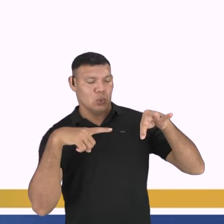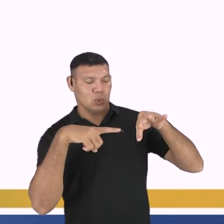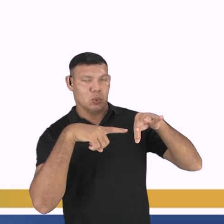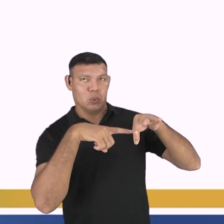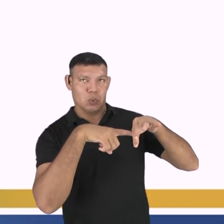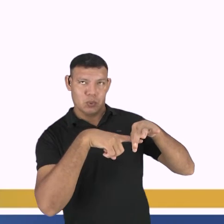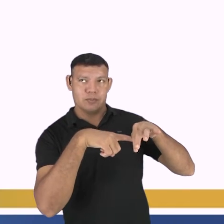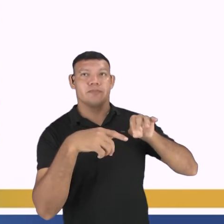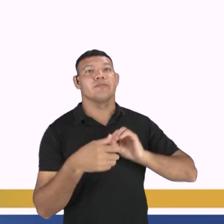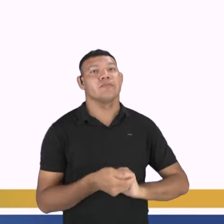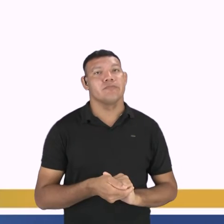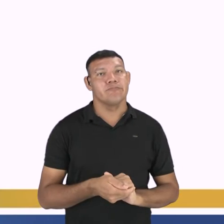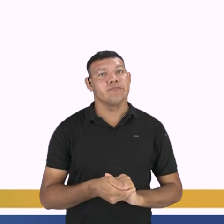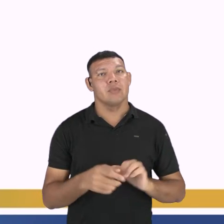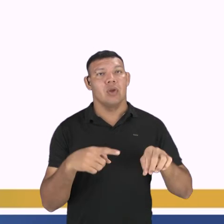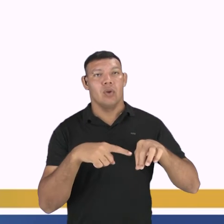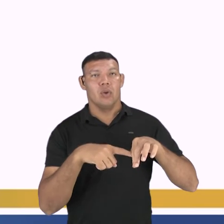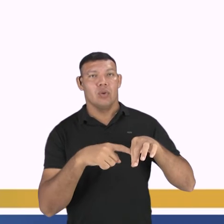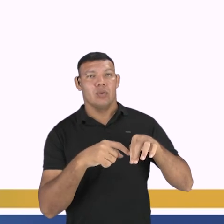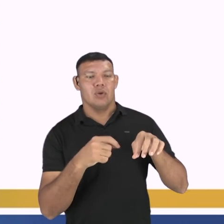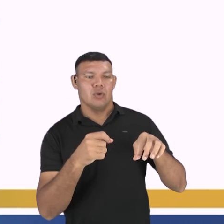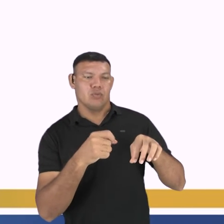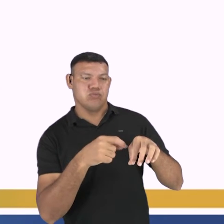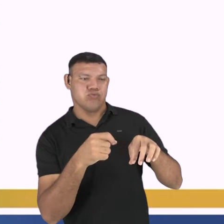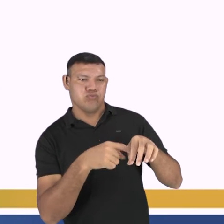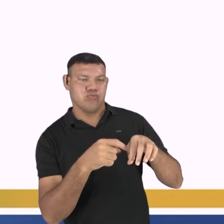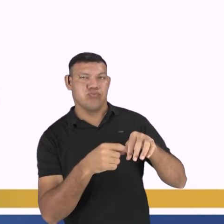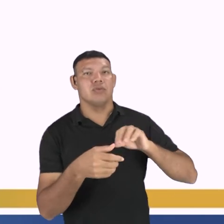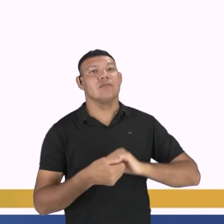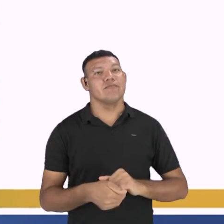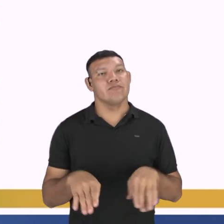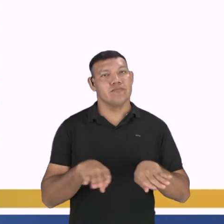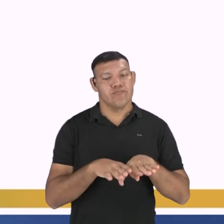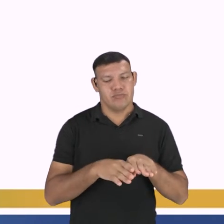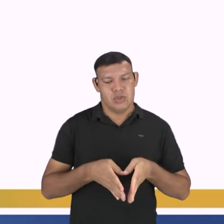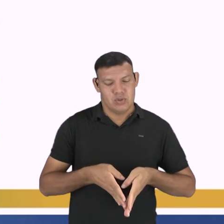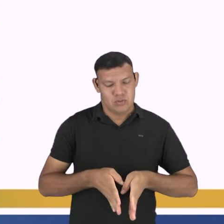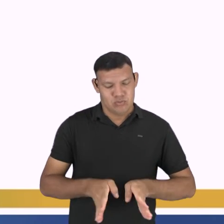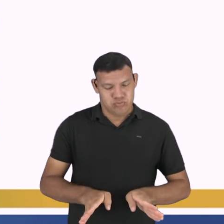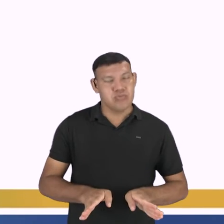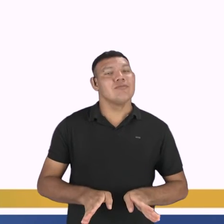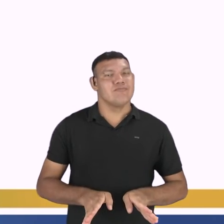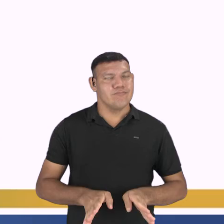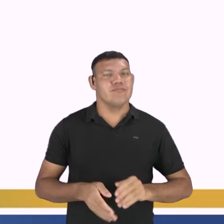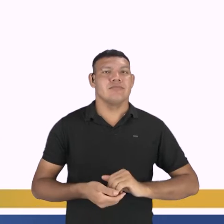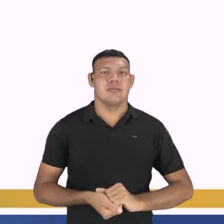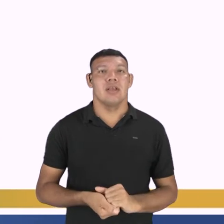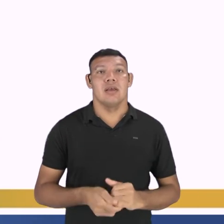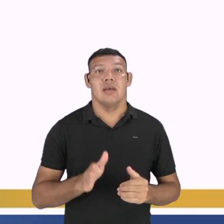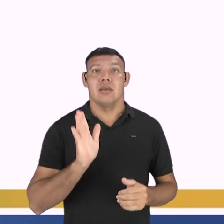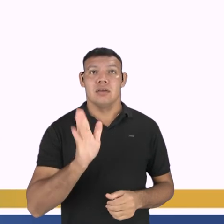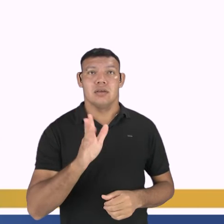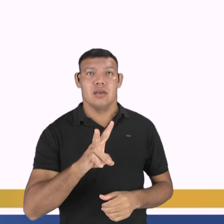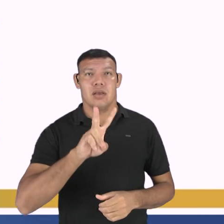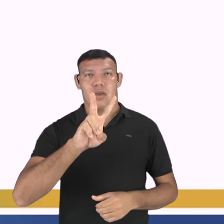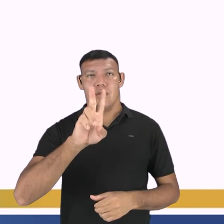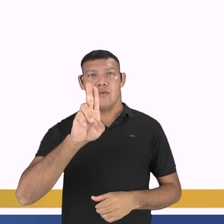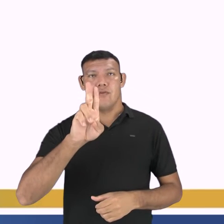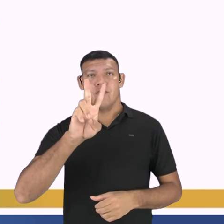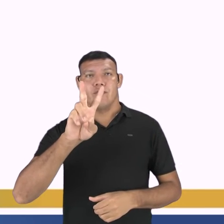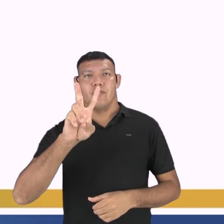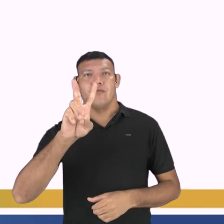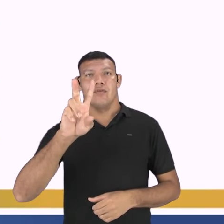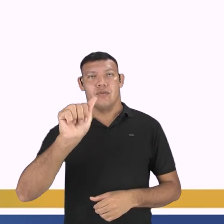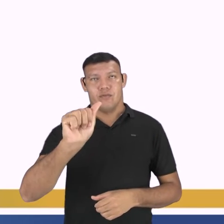e o espermatozoide é depositado. Nesse canal é também por onde sai o bebê durante o parto normal. Já a vulva é toda a